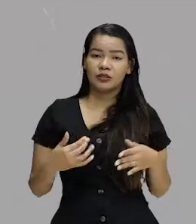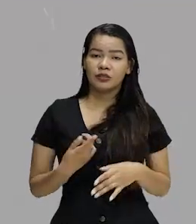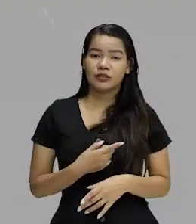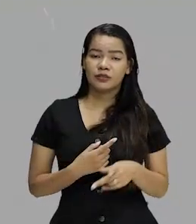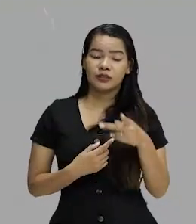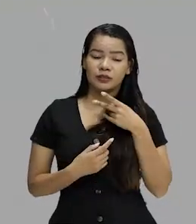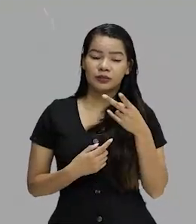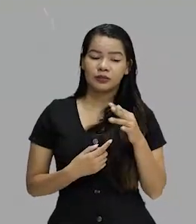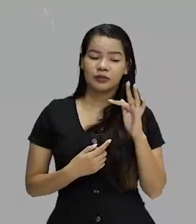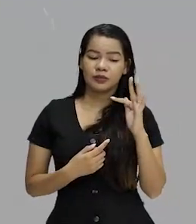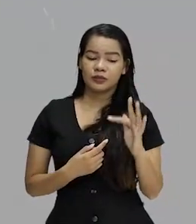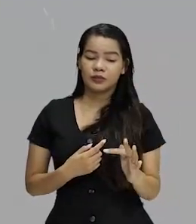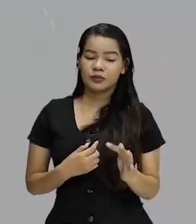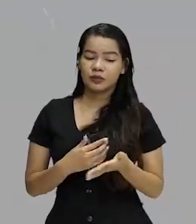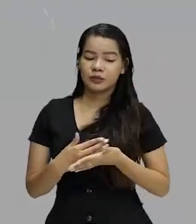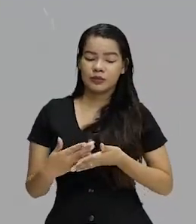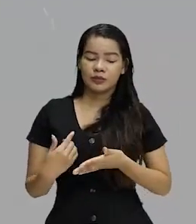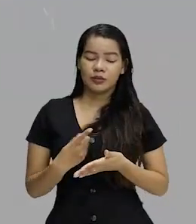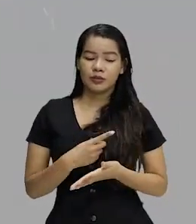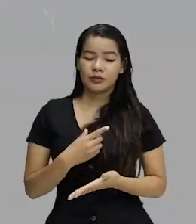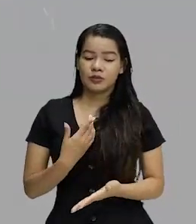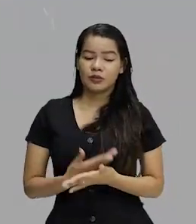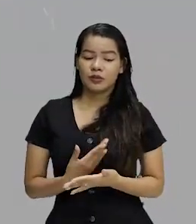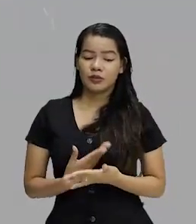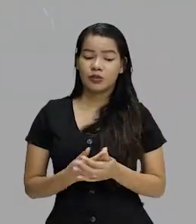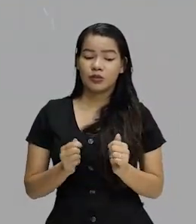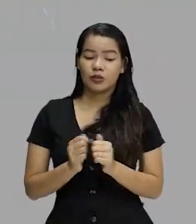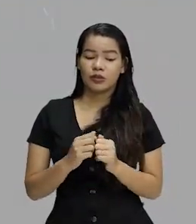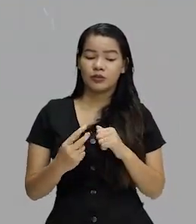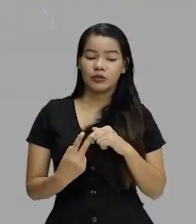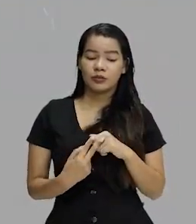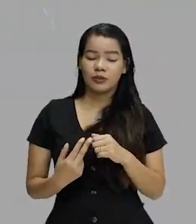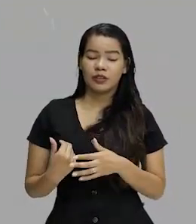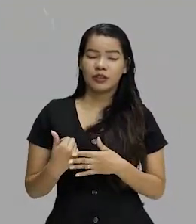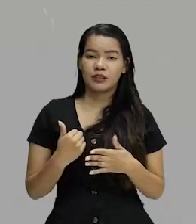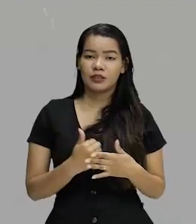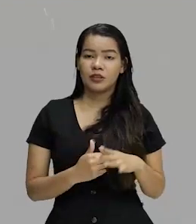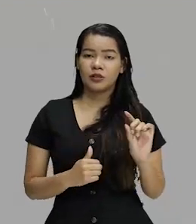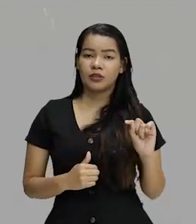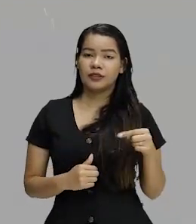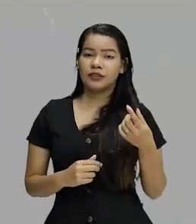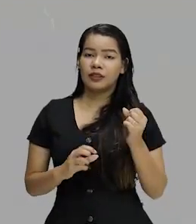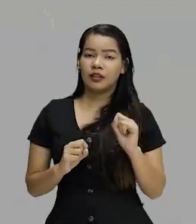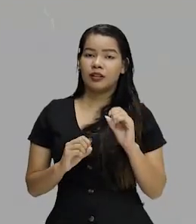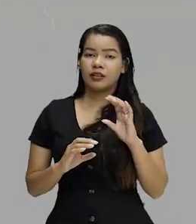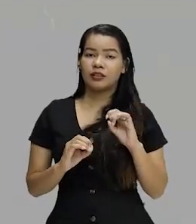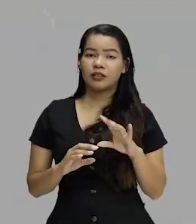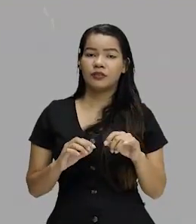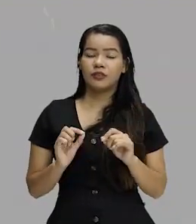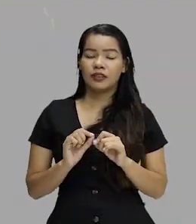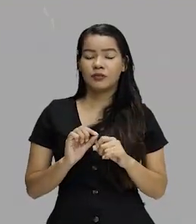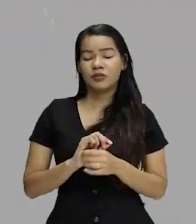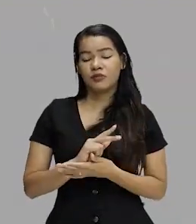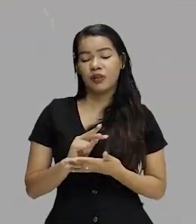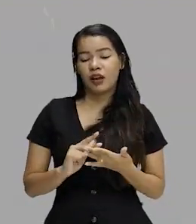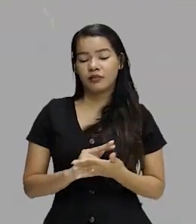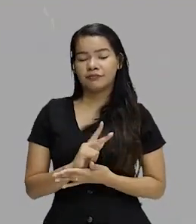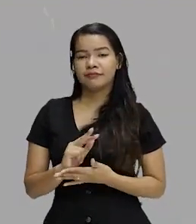futuro, iniciamos os nossos estudos com o verbo auxiliar o will, outras aulas falaremos de outras formas